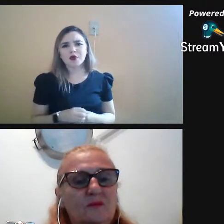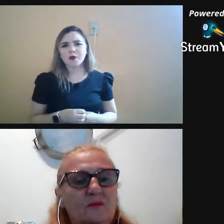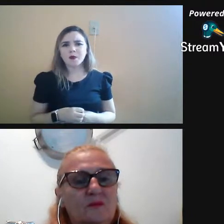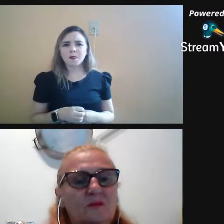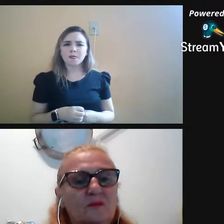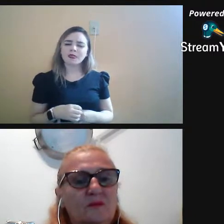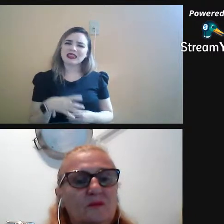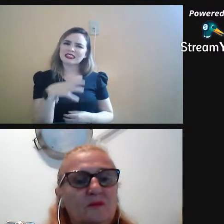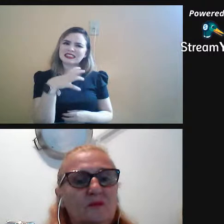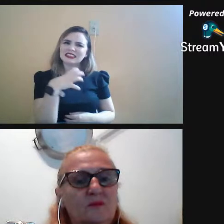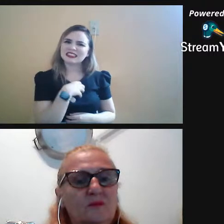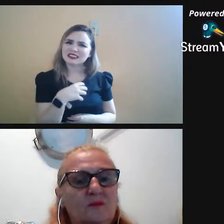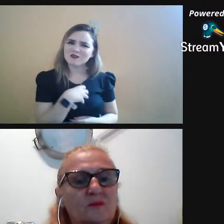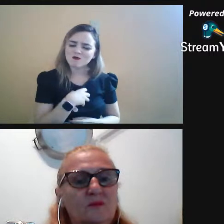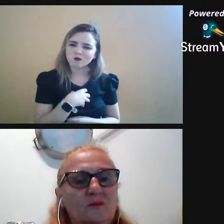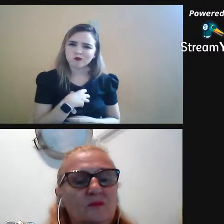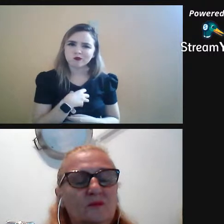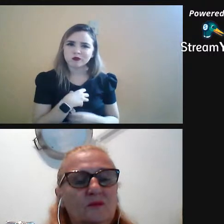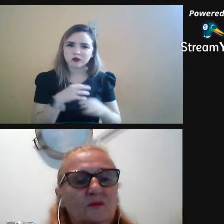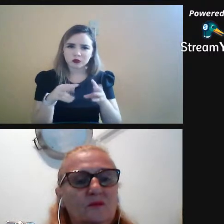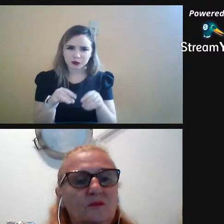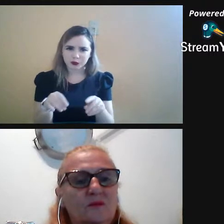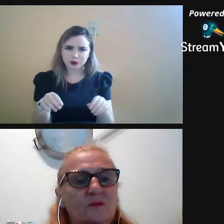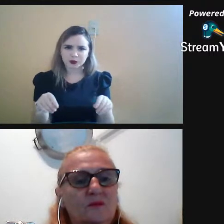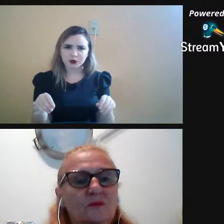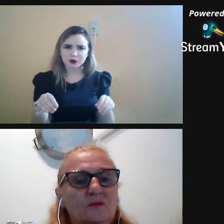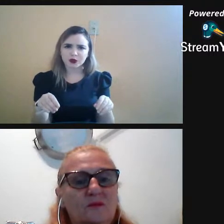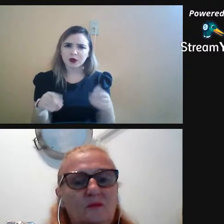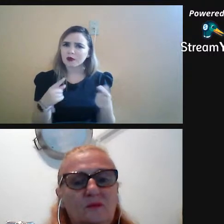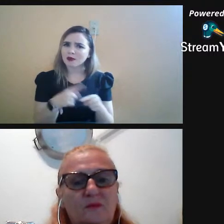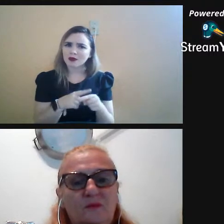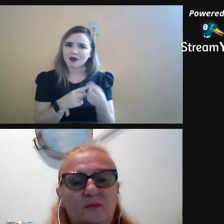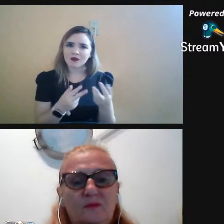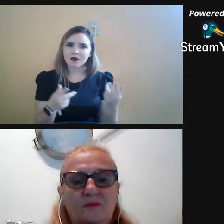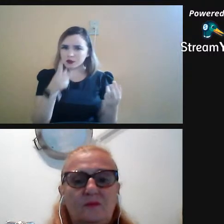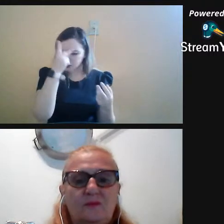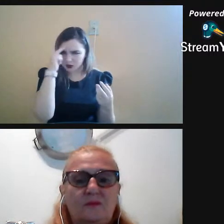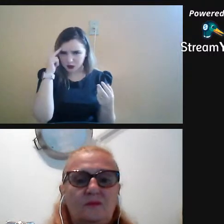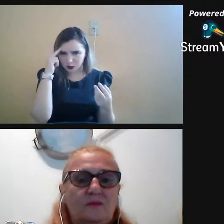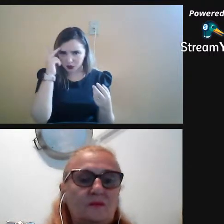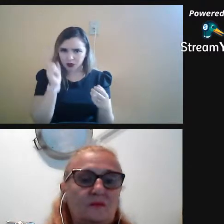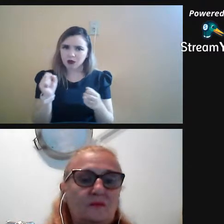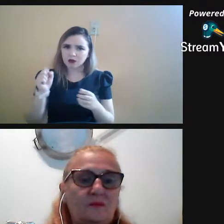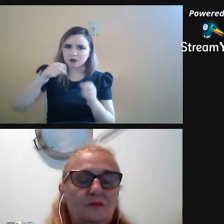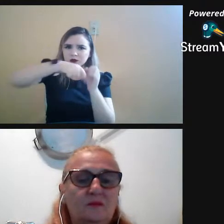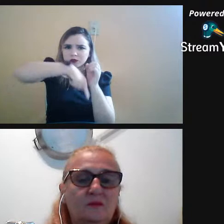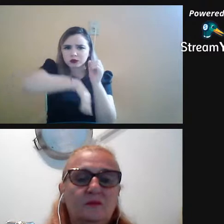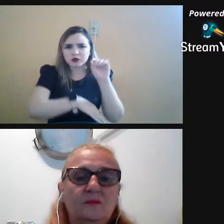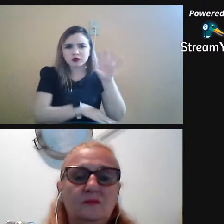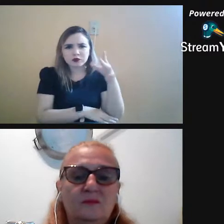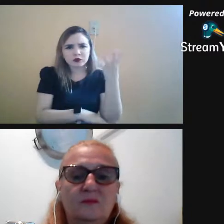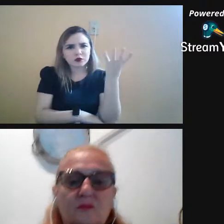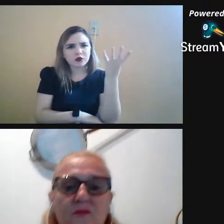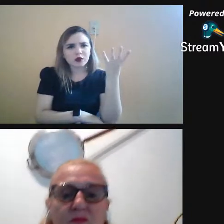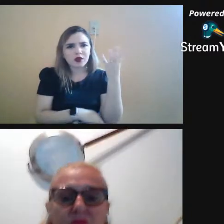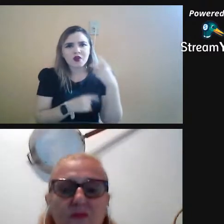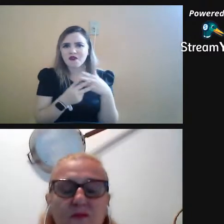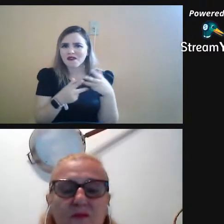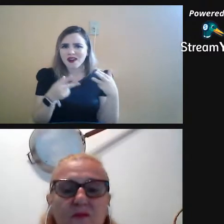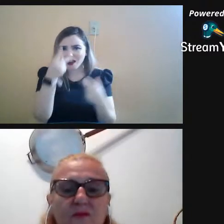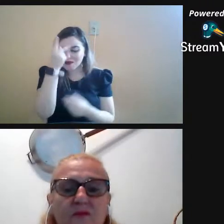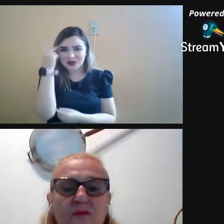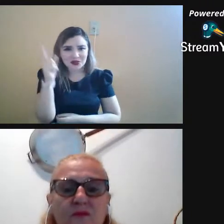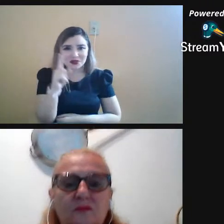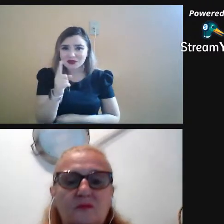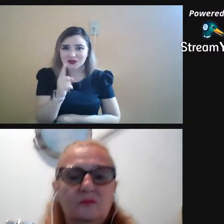impacto, ele traz tanto impacto para o solo, para o local, por que, que tanta gente planta? Na verdade, não é tanta gente que planta